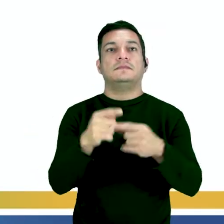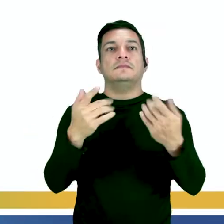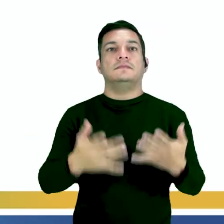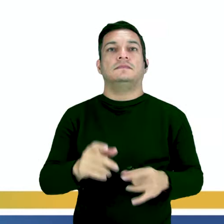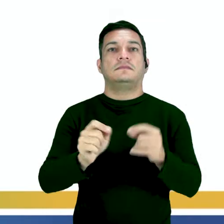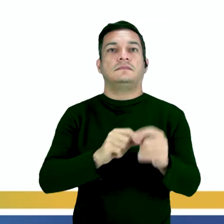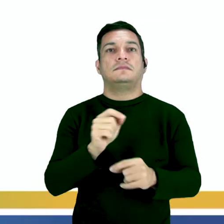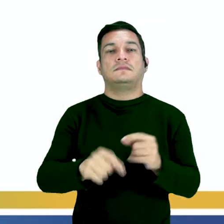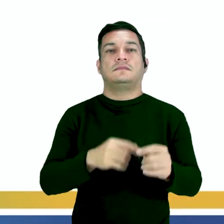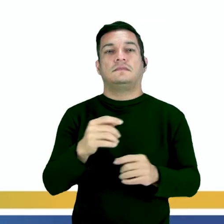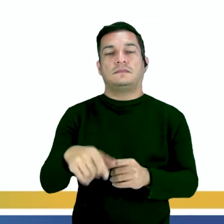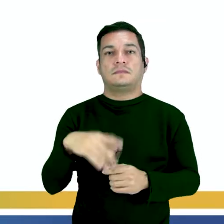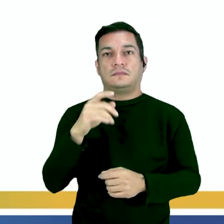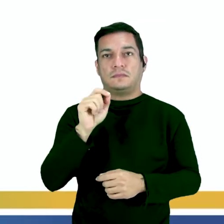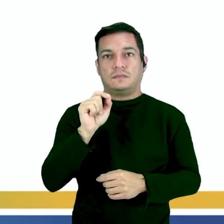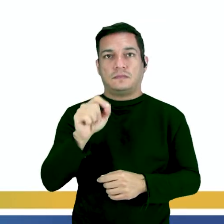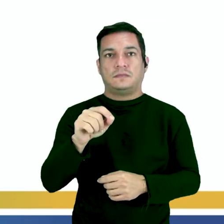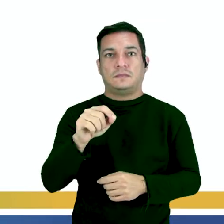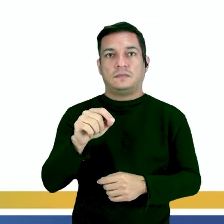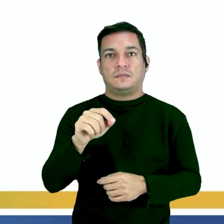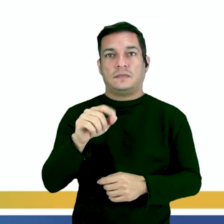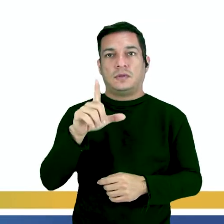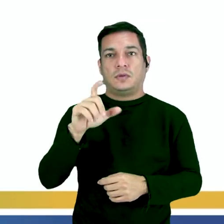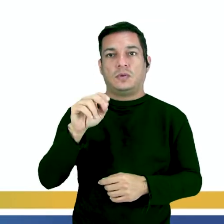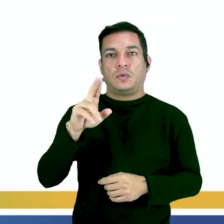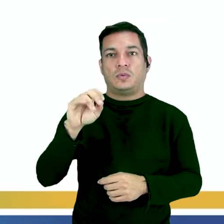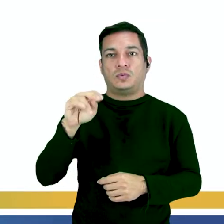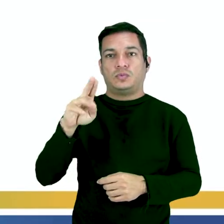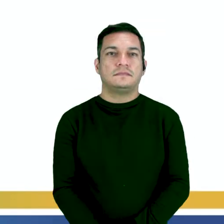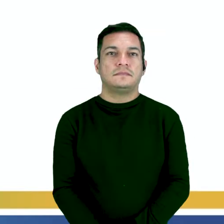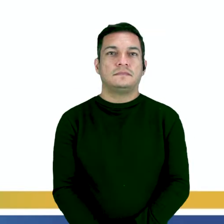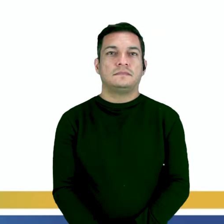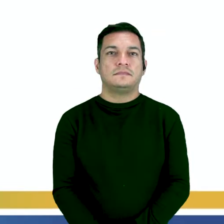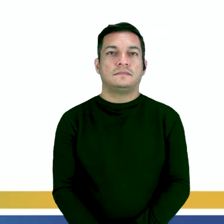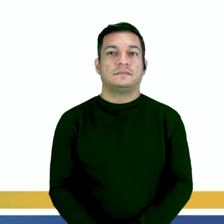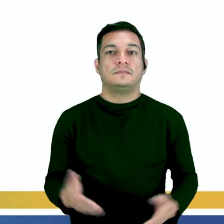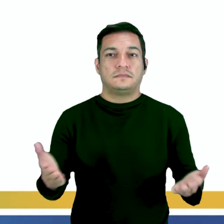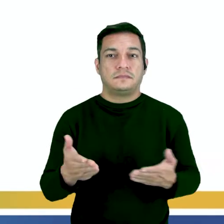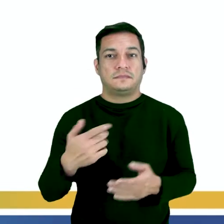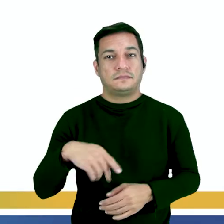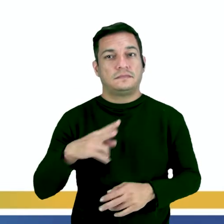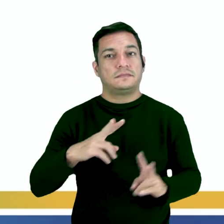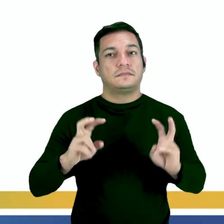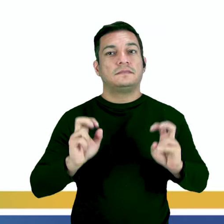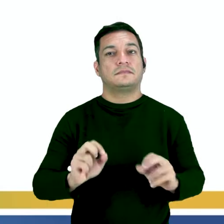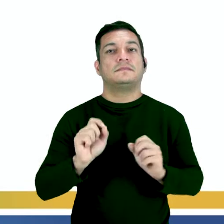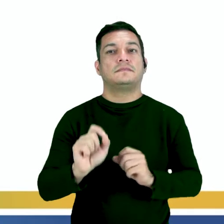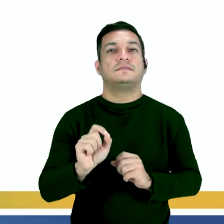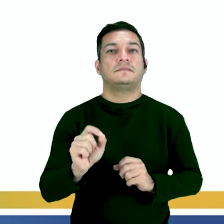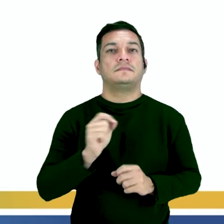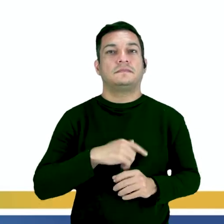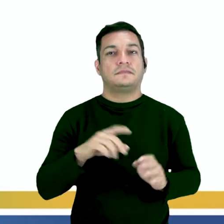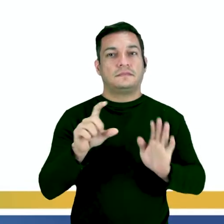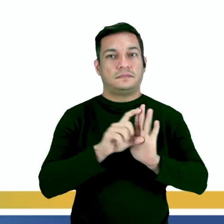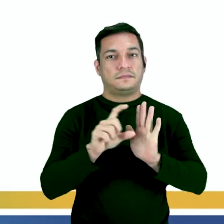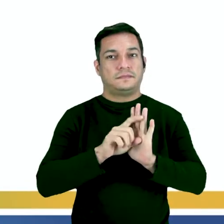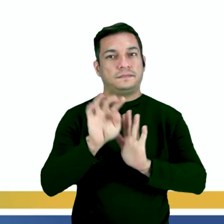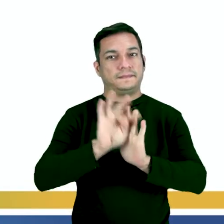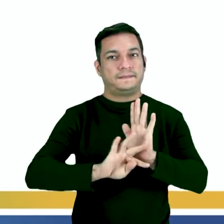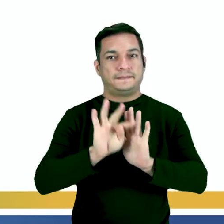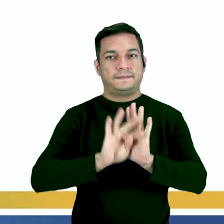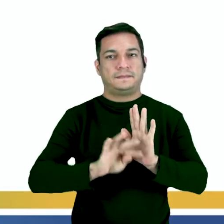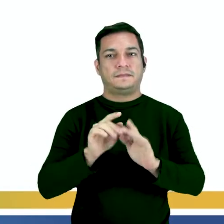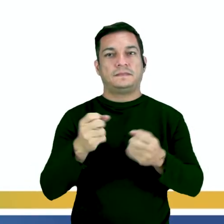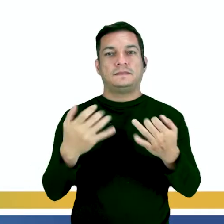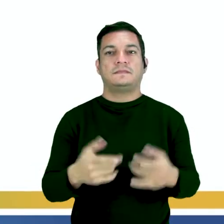pouquinho sobre as locuções conjuntivas. Vamos começar? Agora nós vamos observar um fragmento de um texto